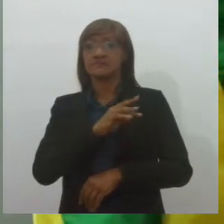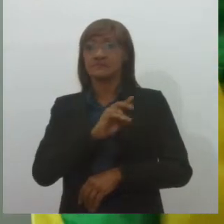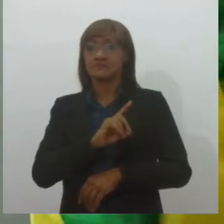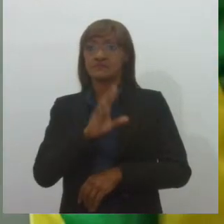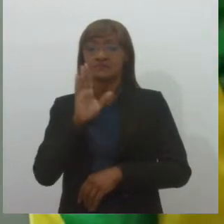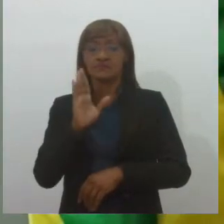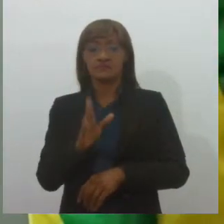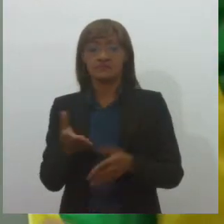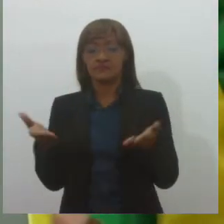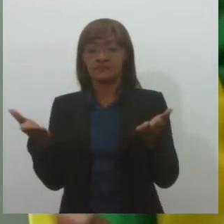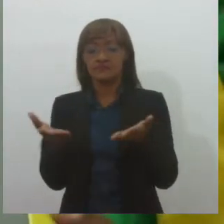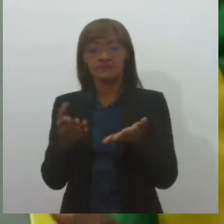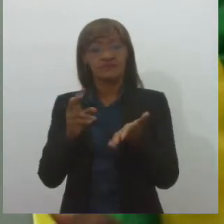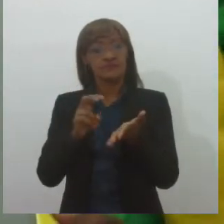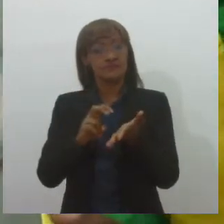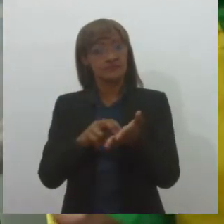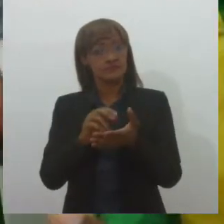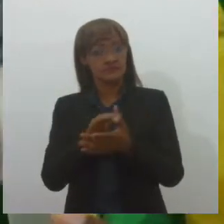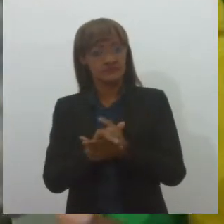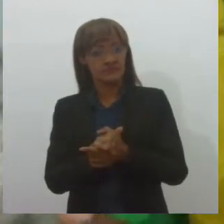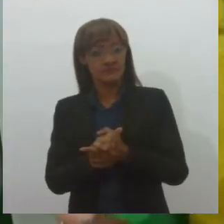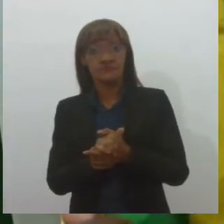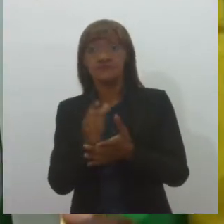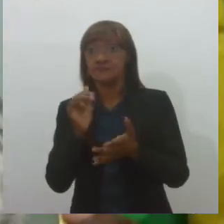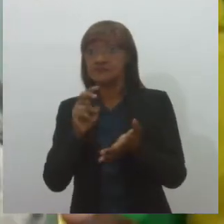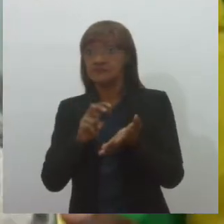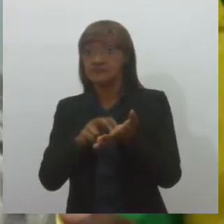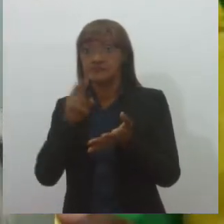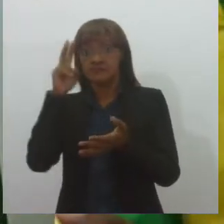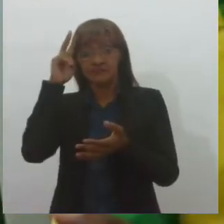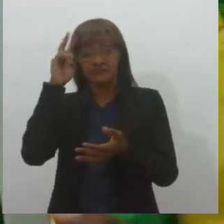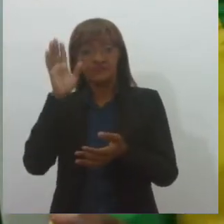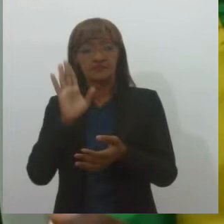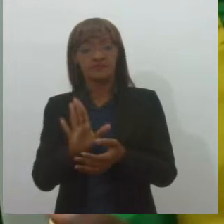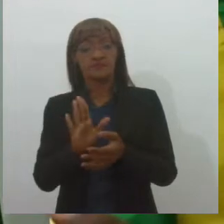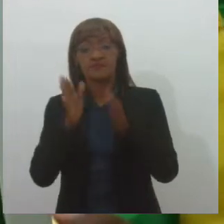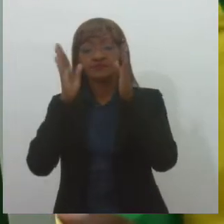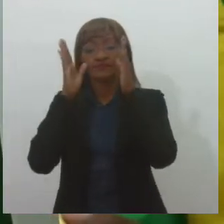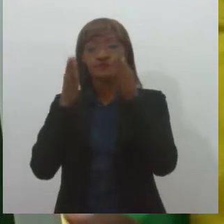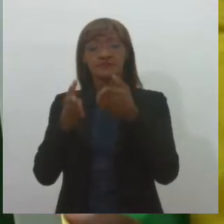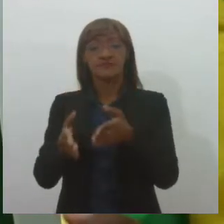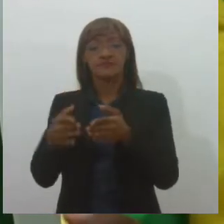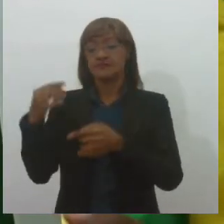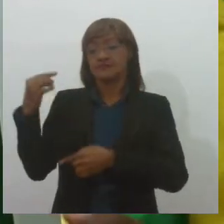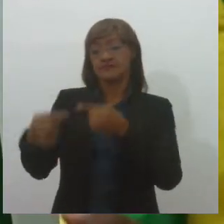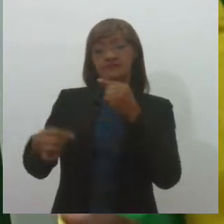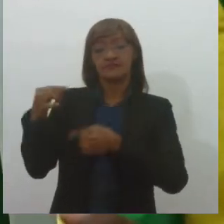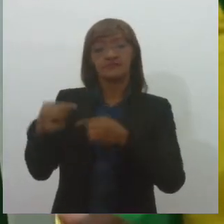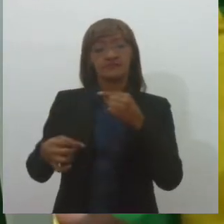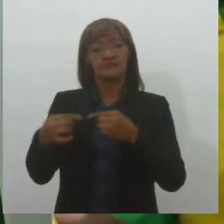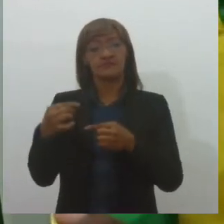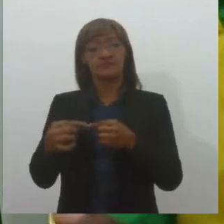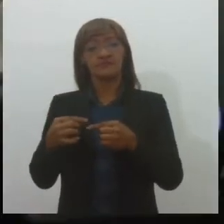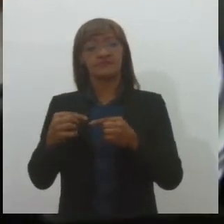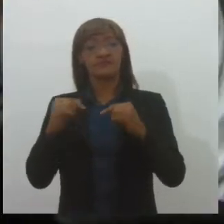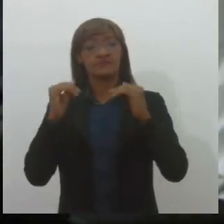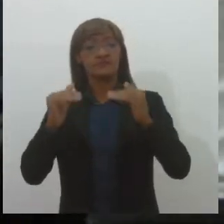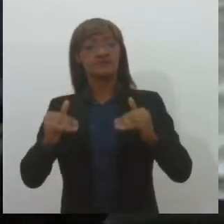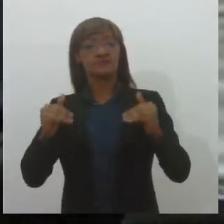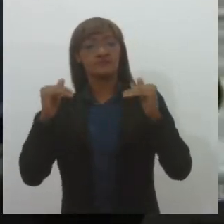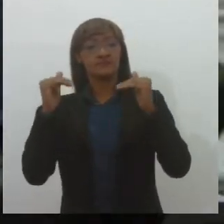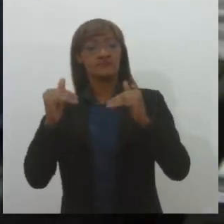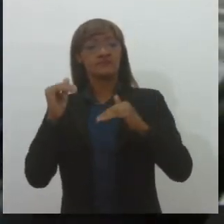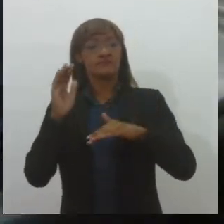dele na manhã desta segunda-feira a visita teve como foco debater políticas públicas para o avanço da